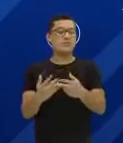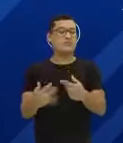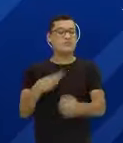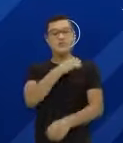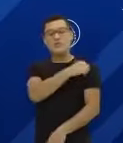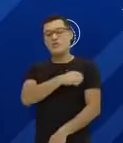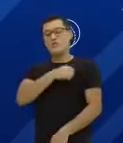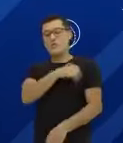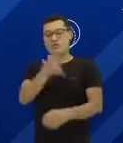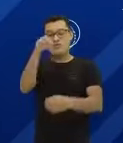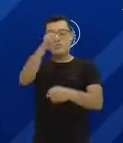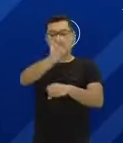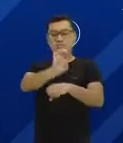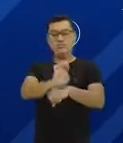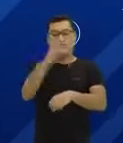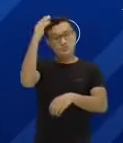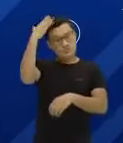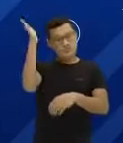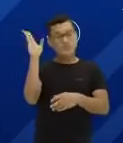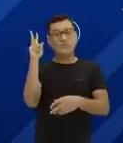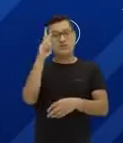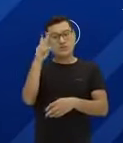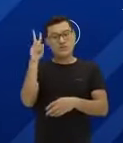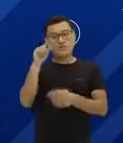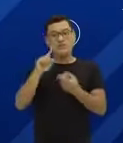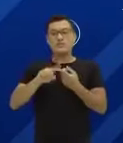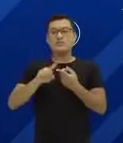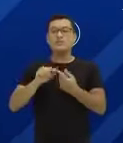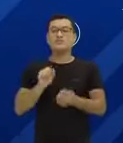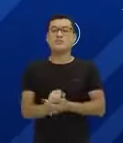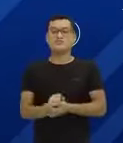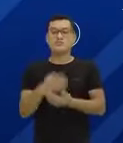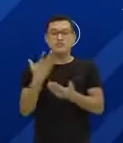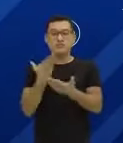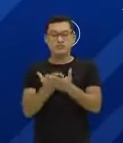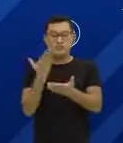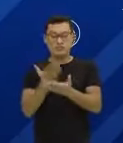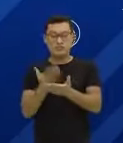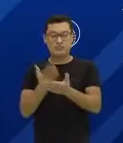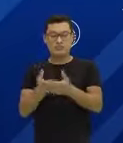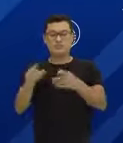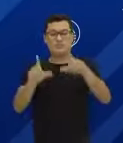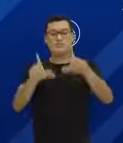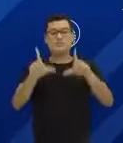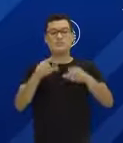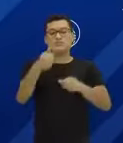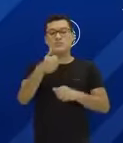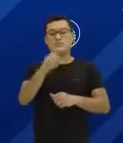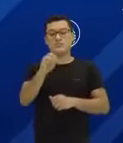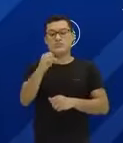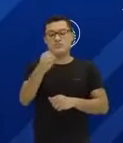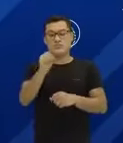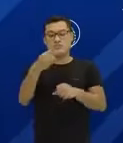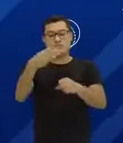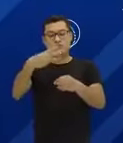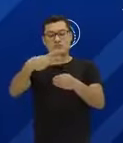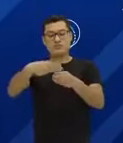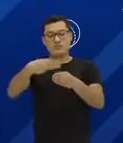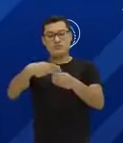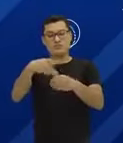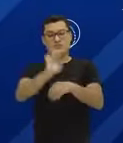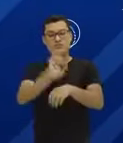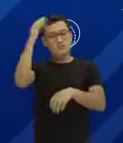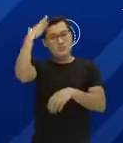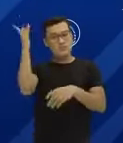de alunos do nosso Estado. Lembrando também que essas aulas estão sendo transmitidas para 108 municípios do estado do Pará pela